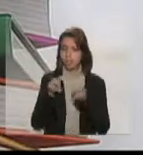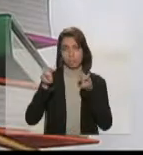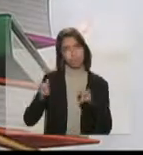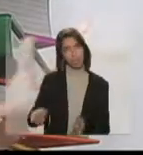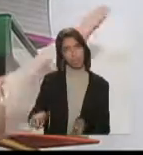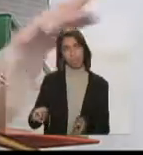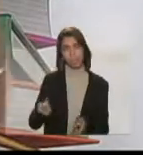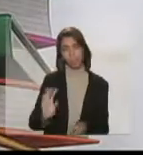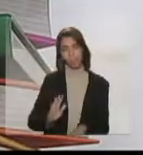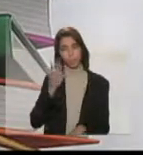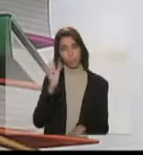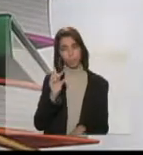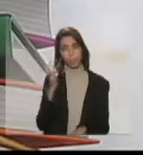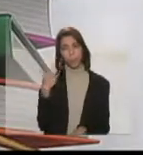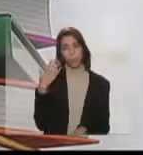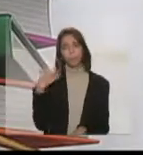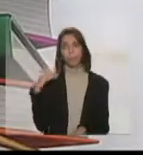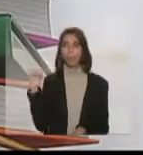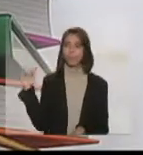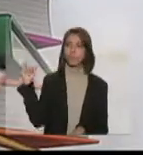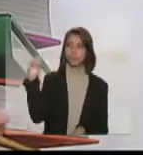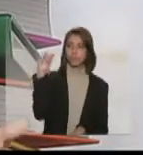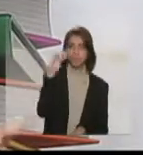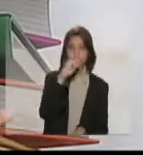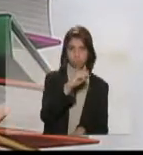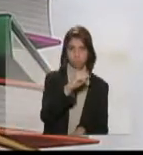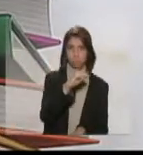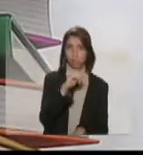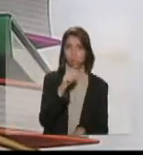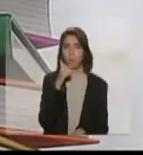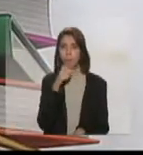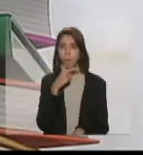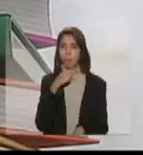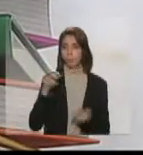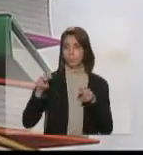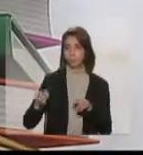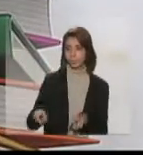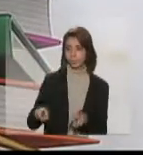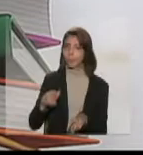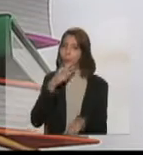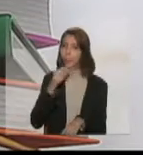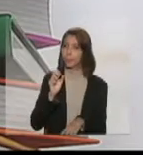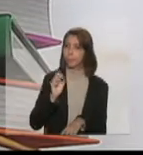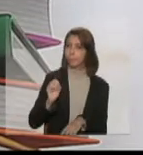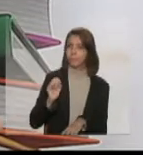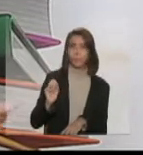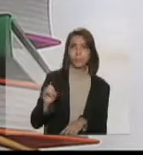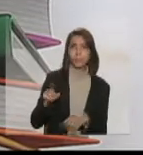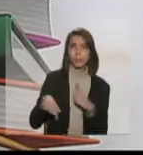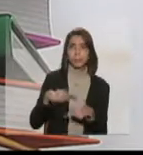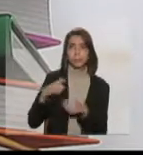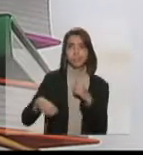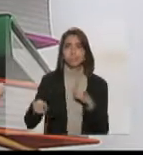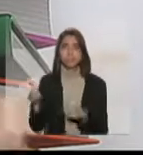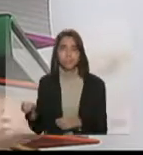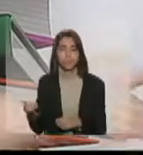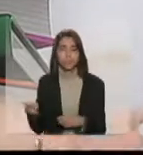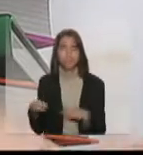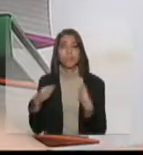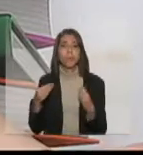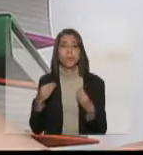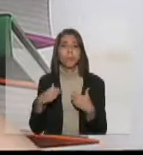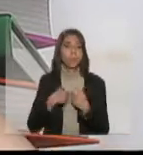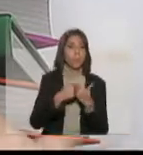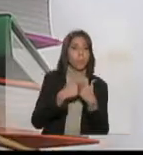senta ao lado como um caso que aconteceu agora a pouco um abuso dentro do avião quer começar a sentar ao lado uma menina